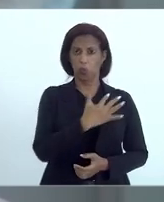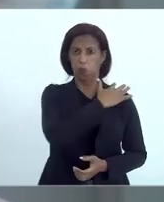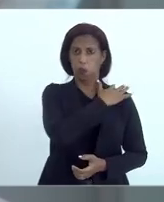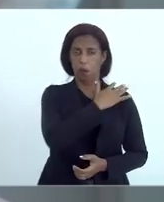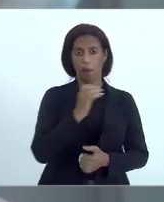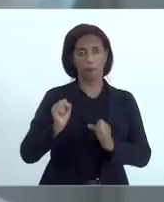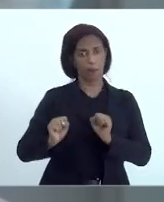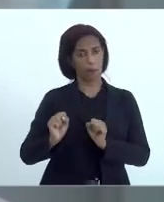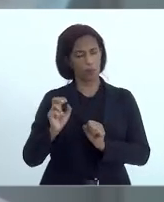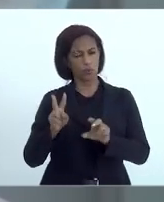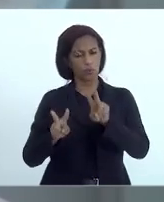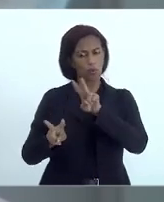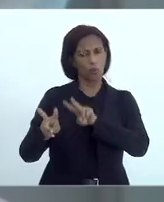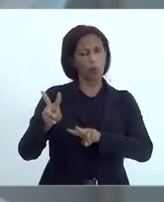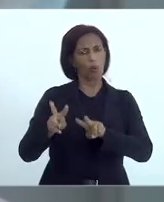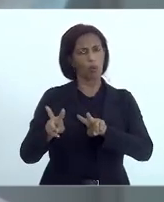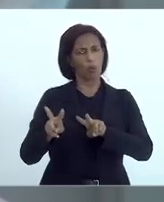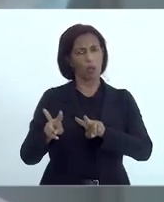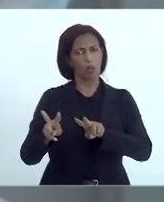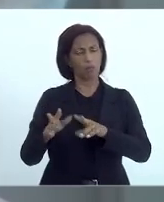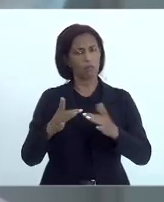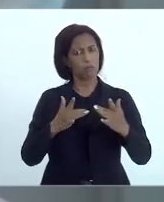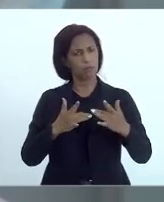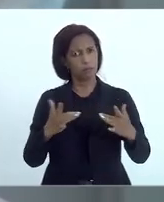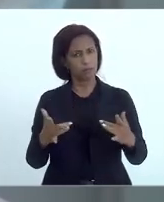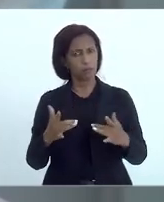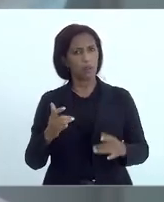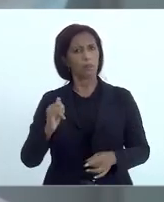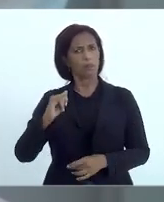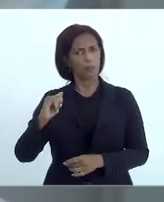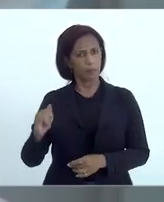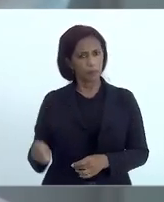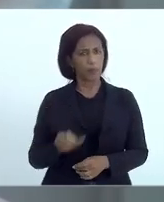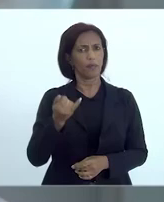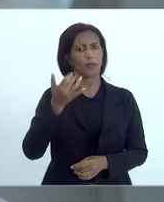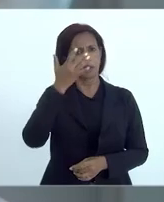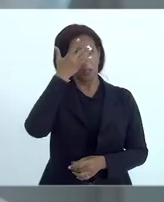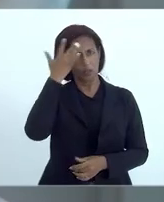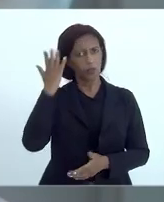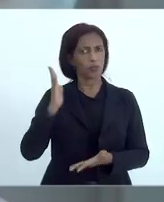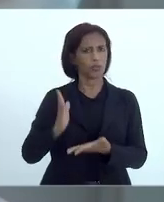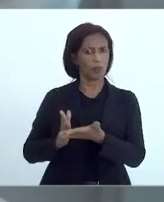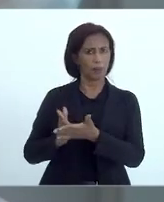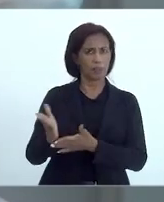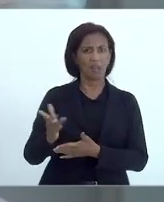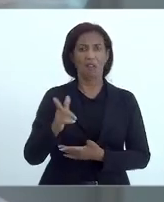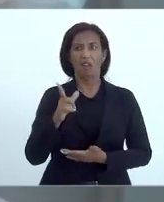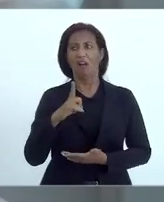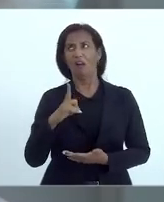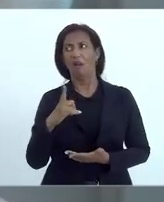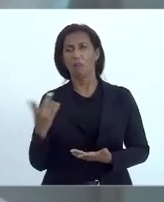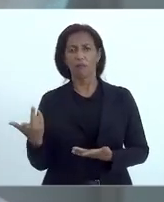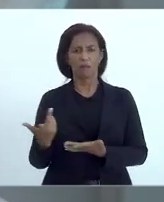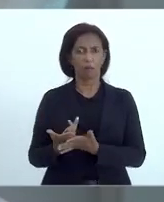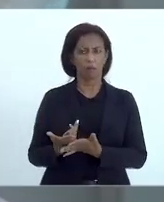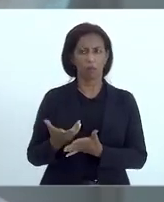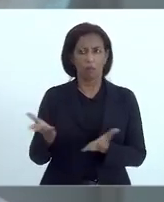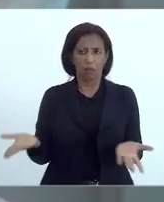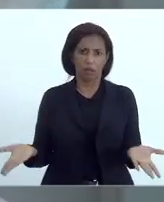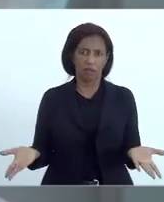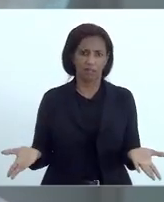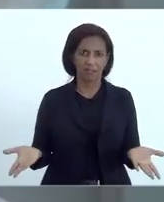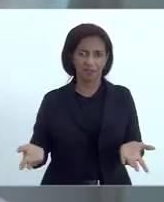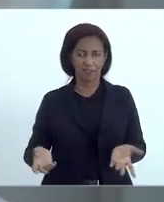poderia olhar com bons olhos para poder reaproveitar os que já foram aprovados a mas está em bom mas sei quando